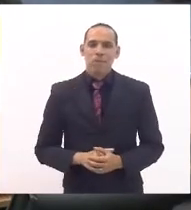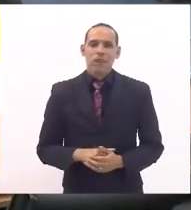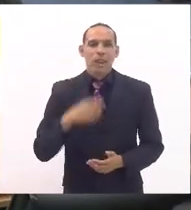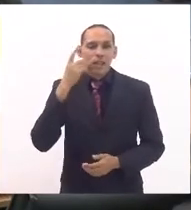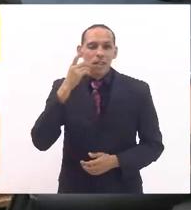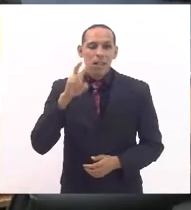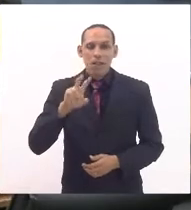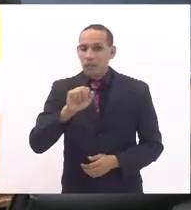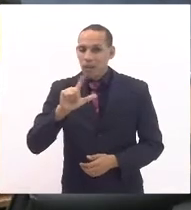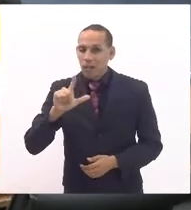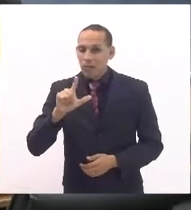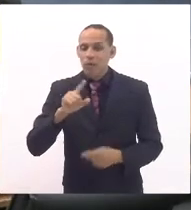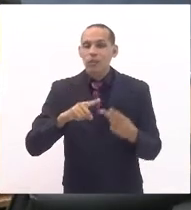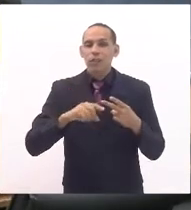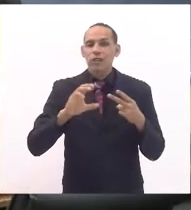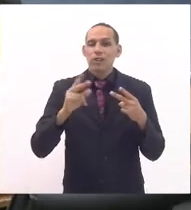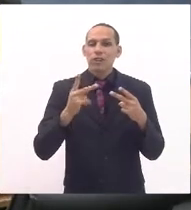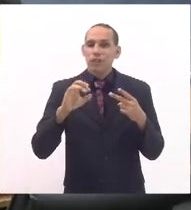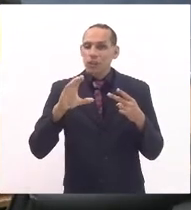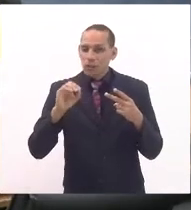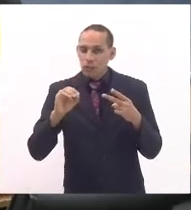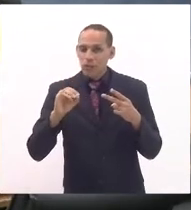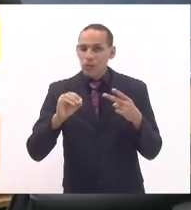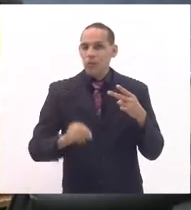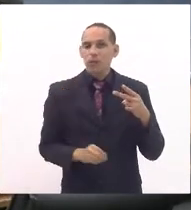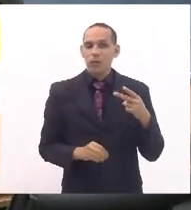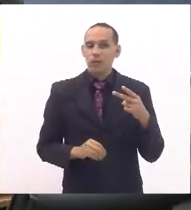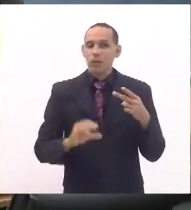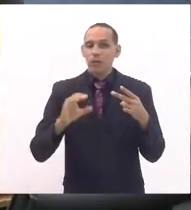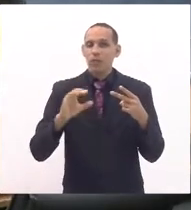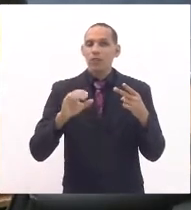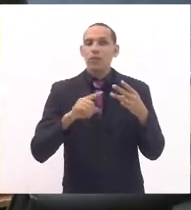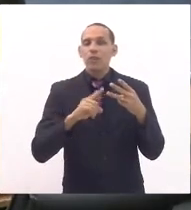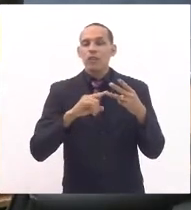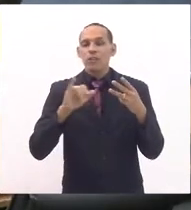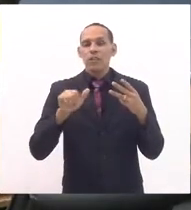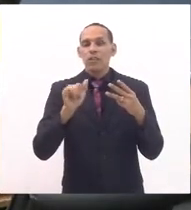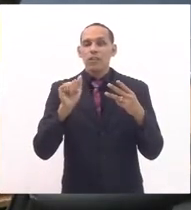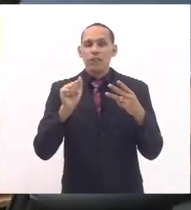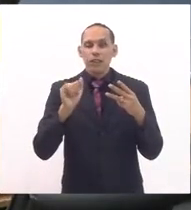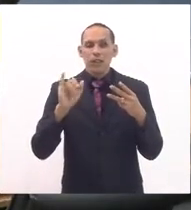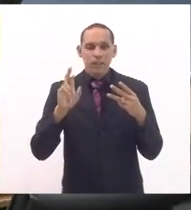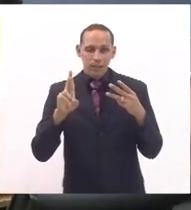Deputado Valdo Ceasa. Deputado Chico Machado. Deputado Jair Bittencourt.